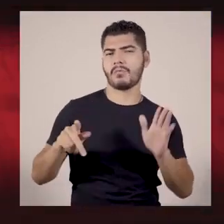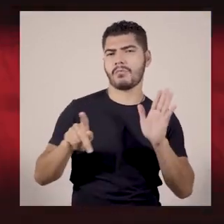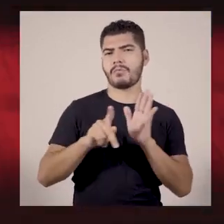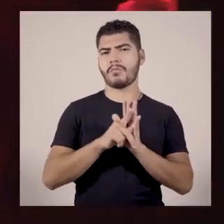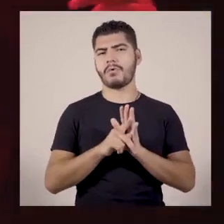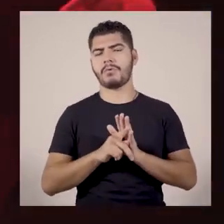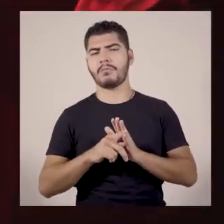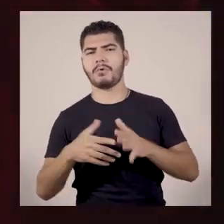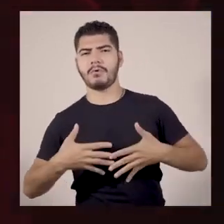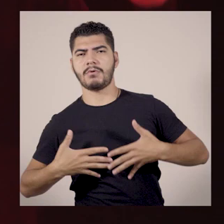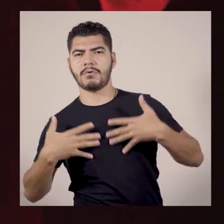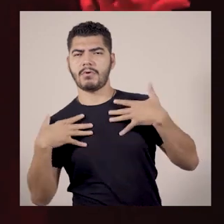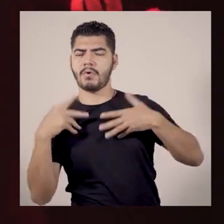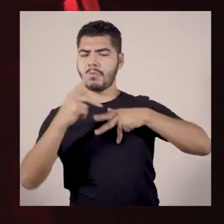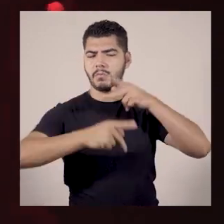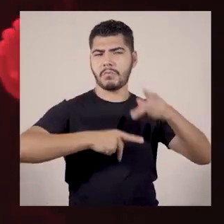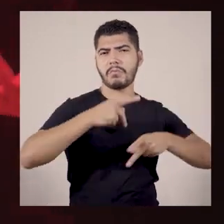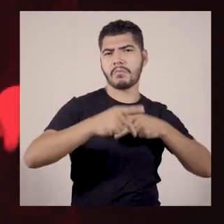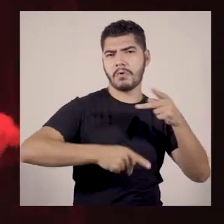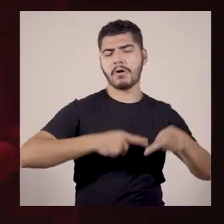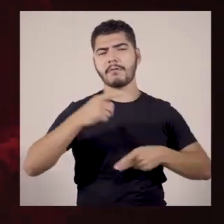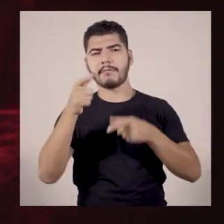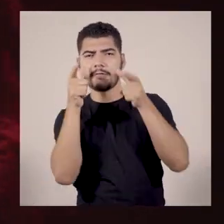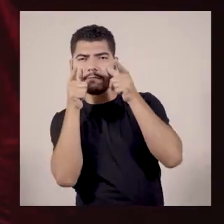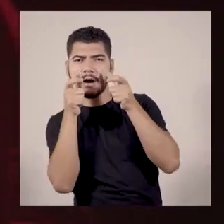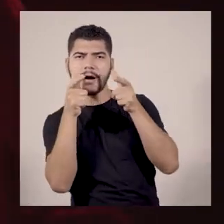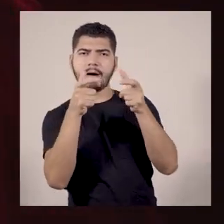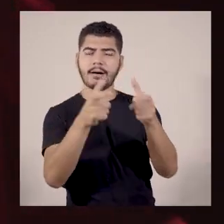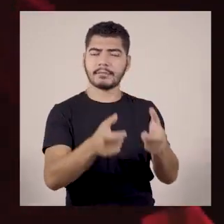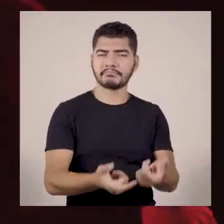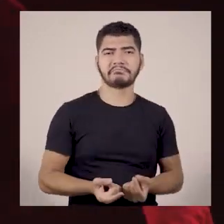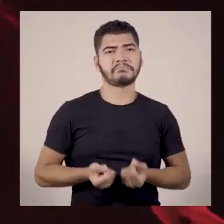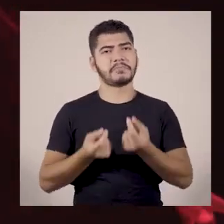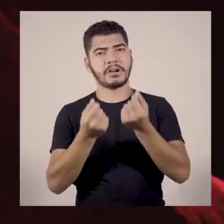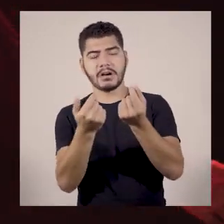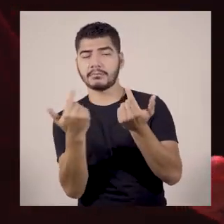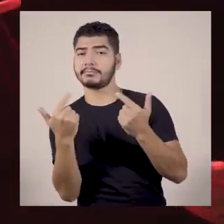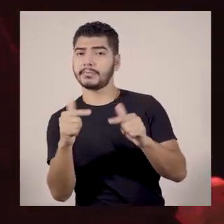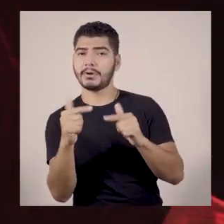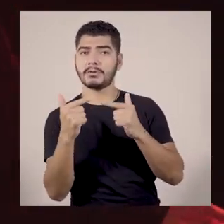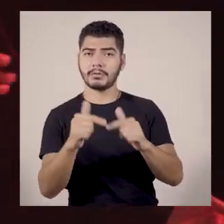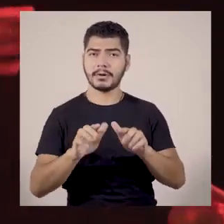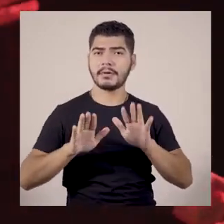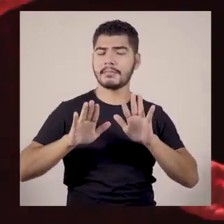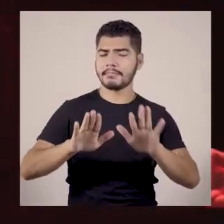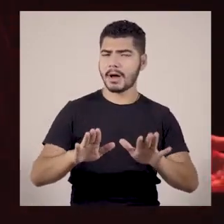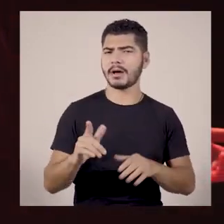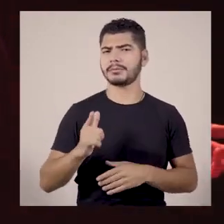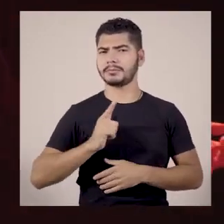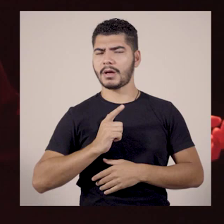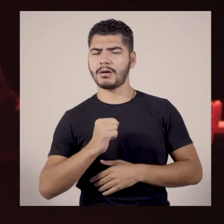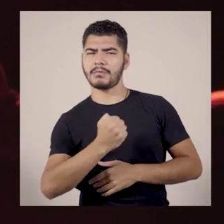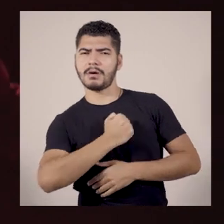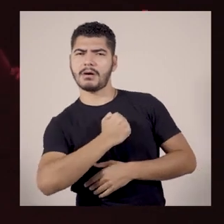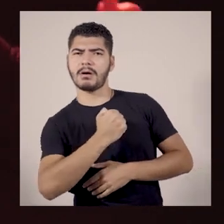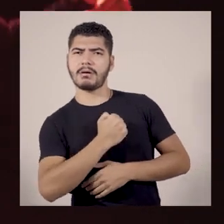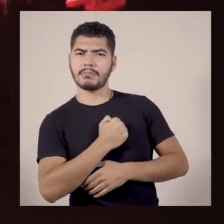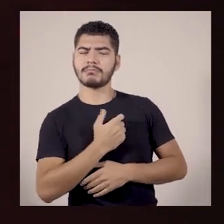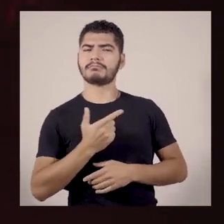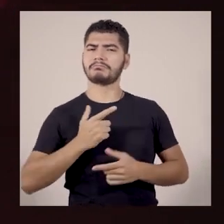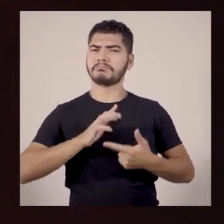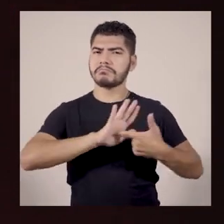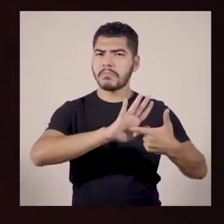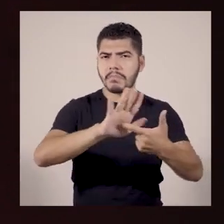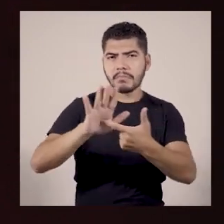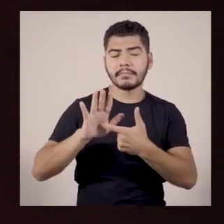Luí, meu povo tem gana e mesmo sem grana, bate no peito e narra